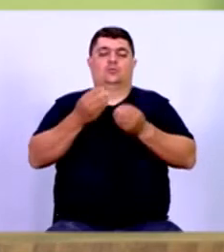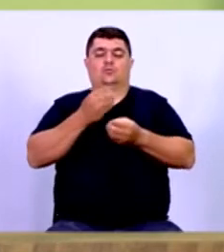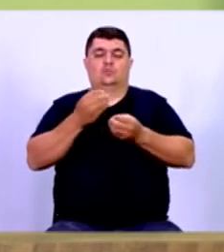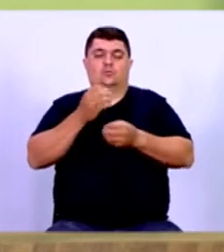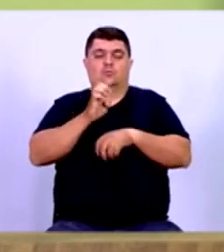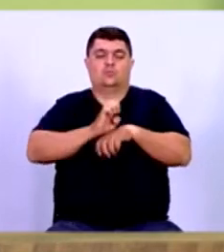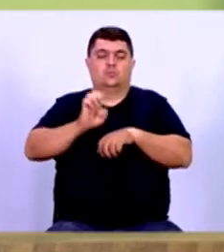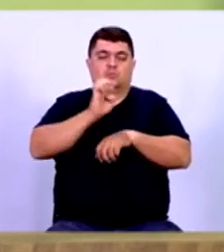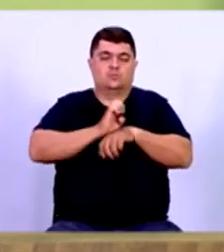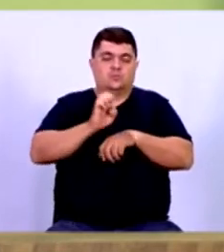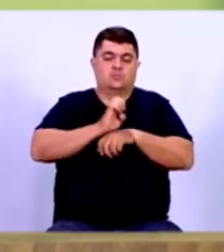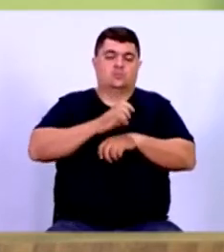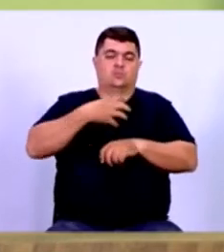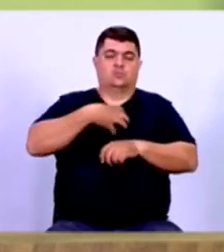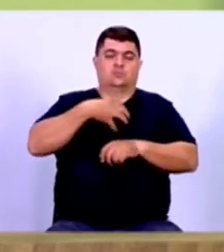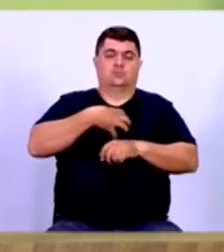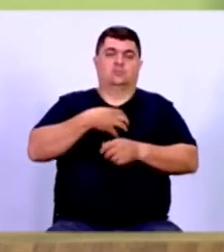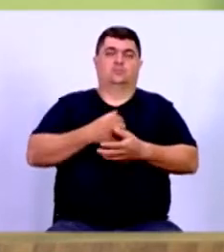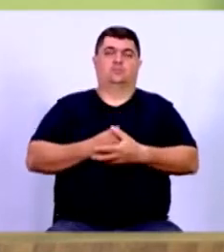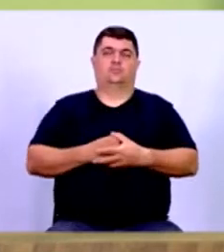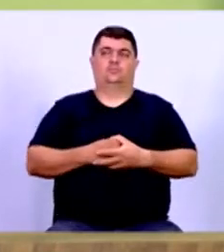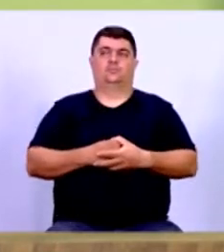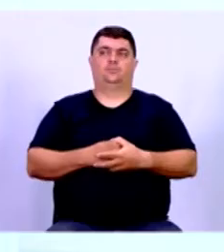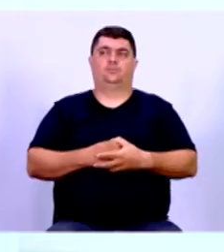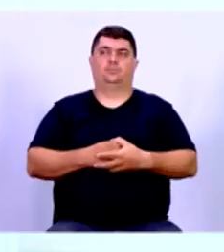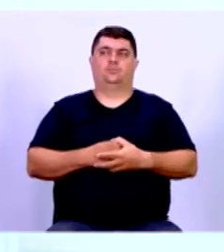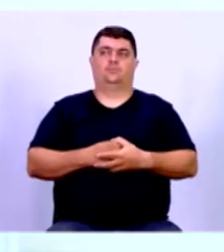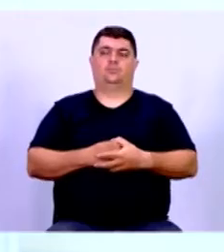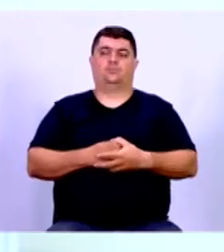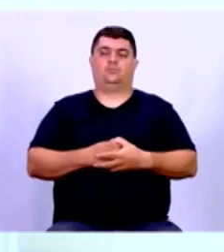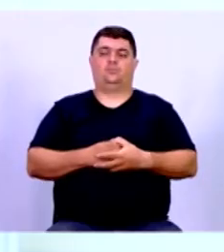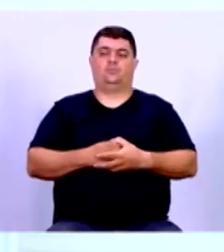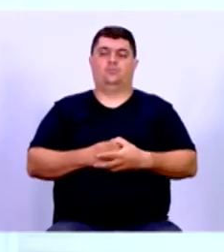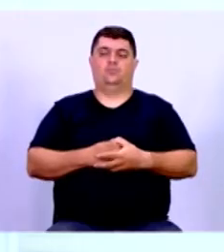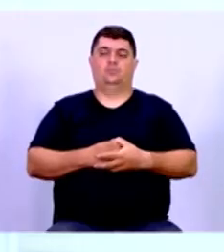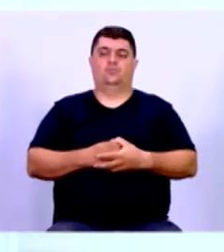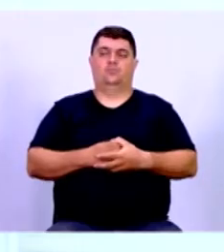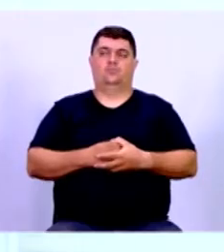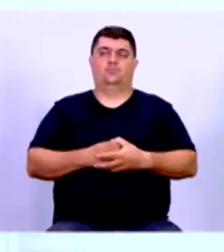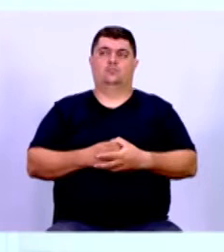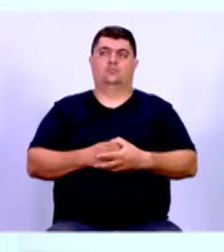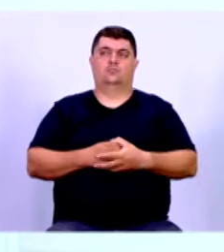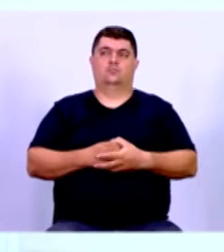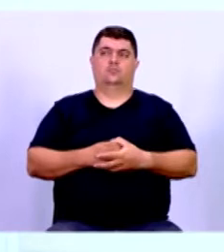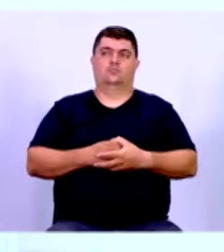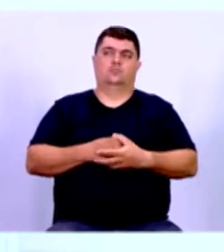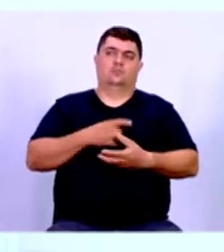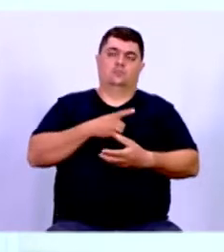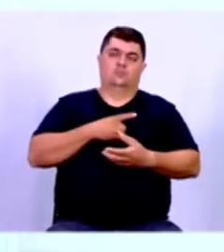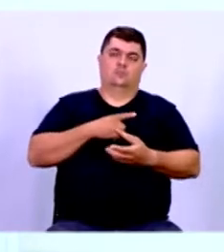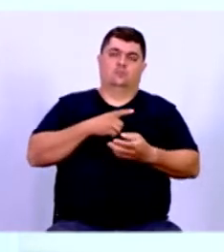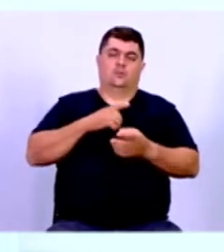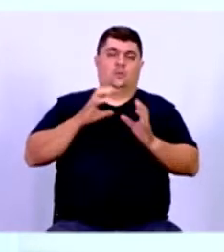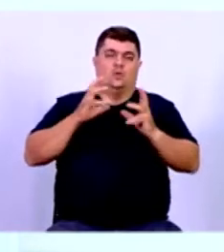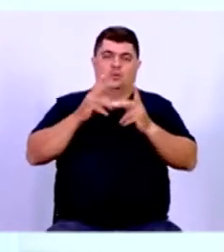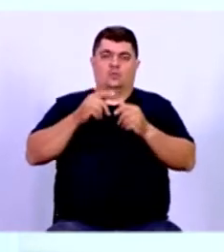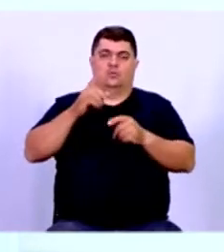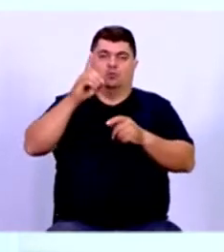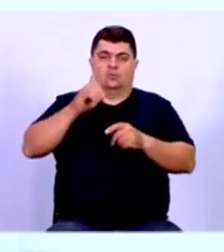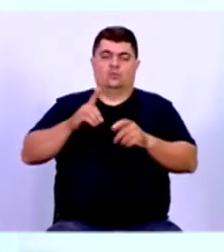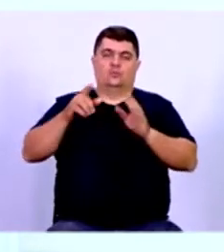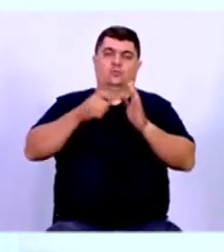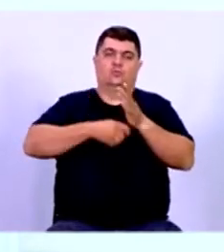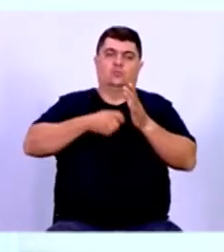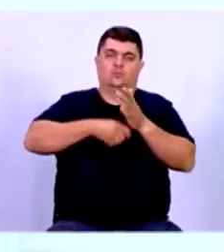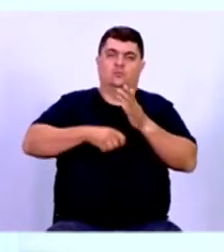estagiário está se sentindo naquele ambiente. Bom, além dos deveres e direitos do estagiário, do agente de integração, nós temos